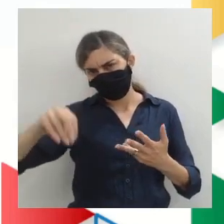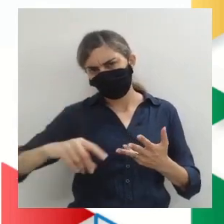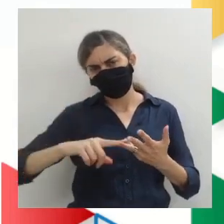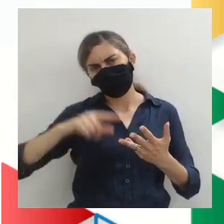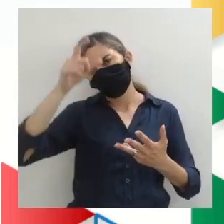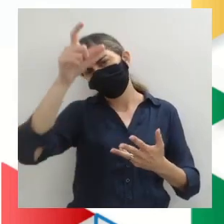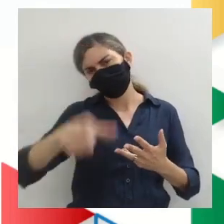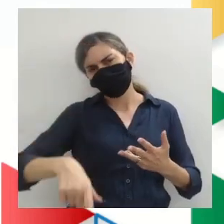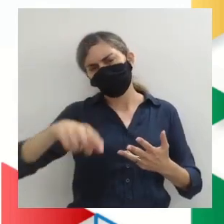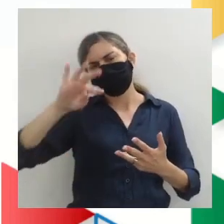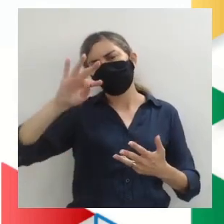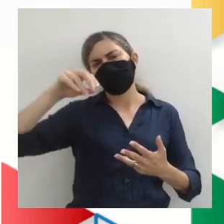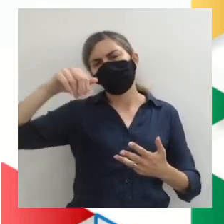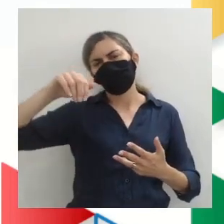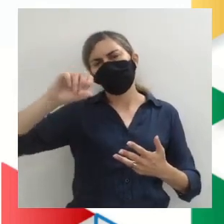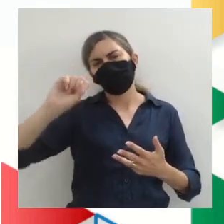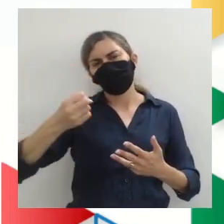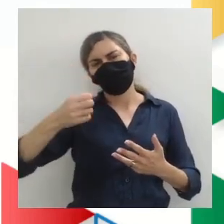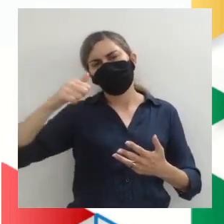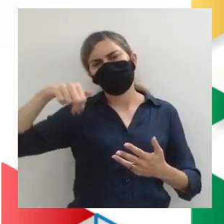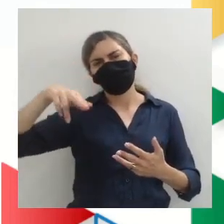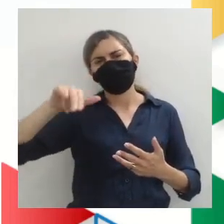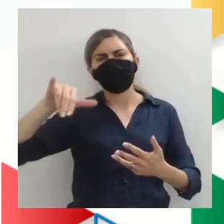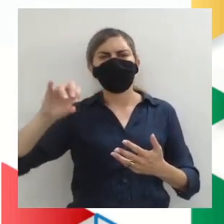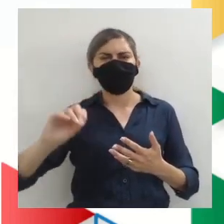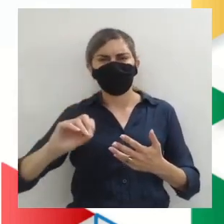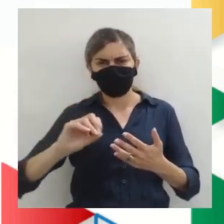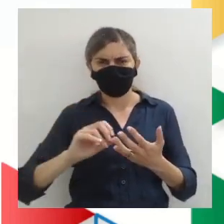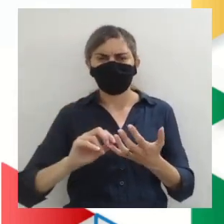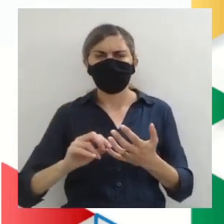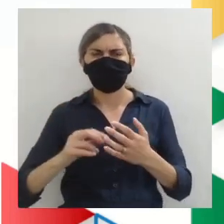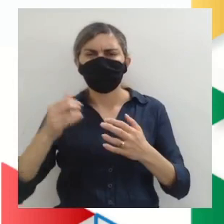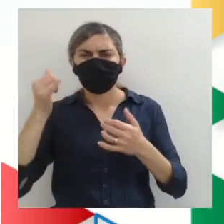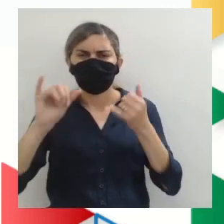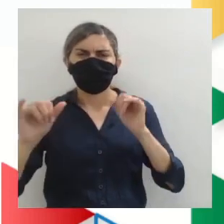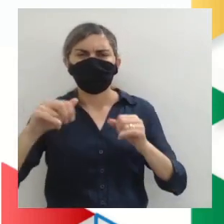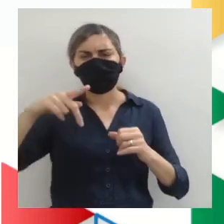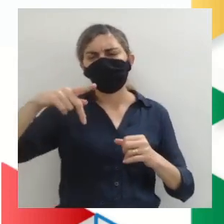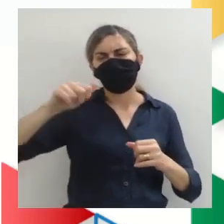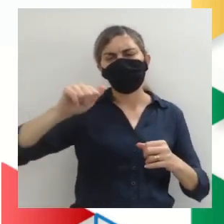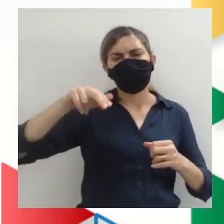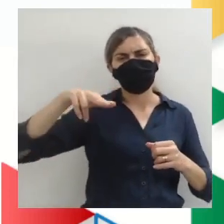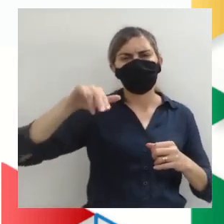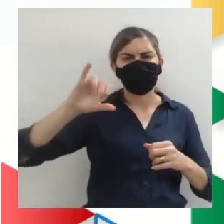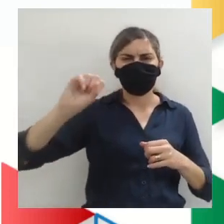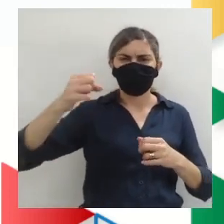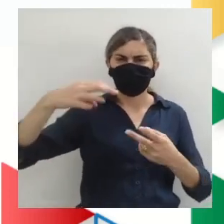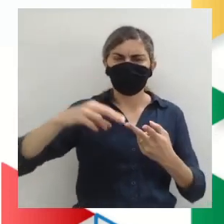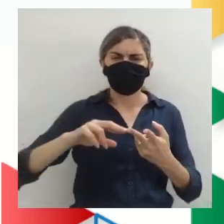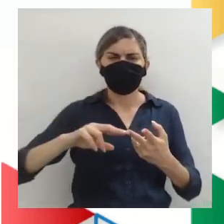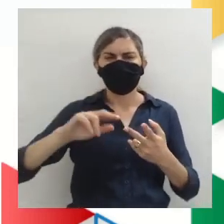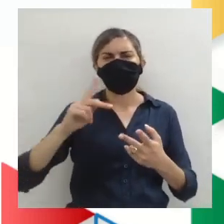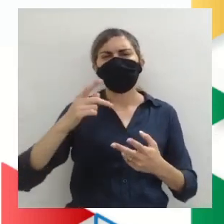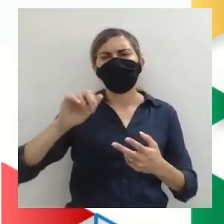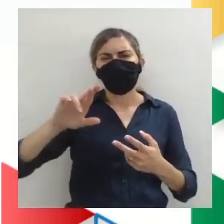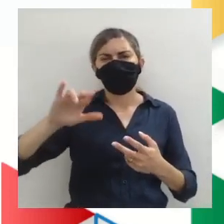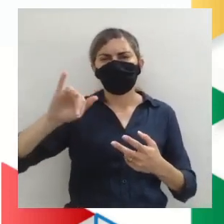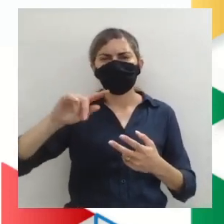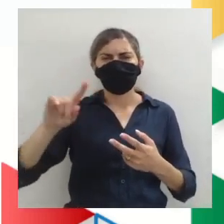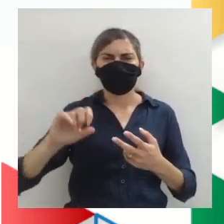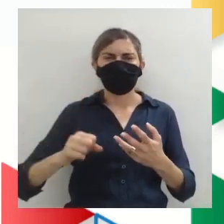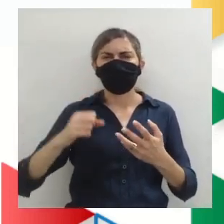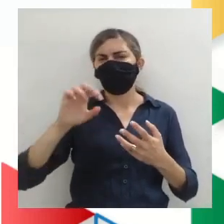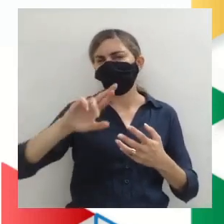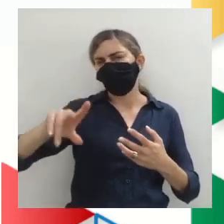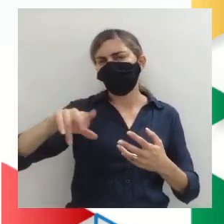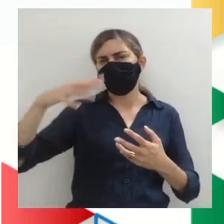Tomás de Aquino, e nós temos esse combate contra o paganismo, a heresia e não a aceitação de